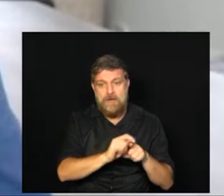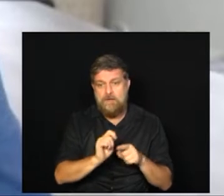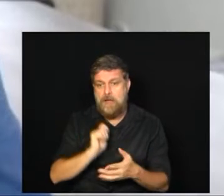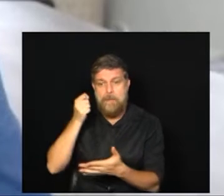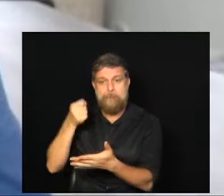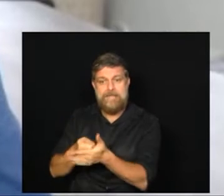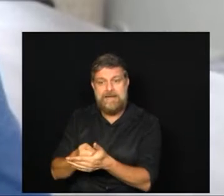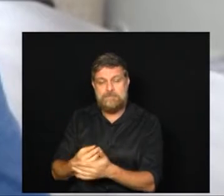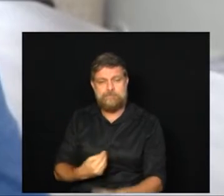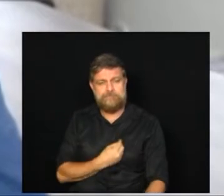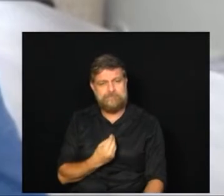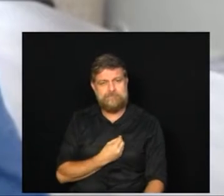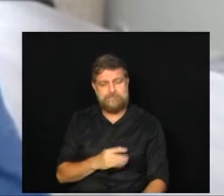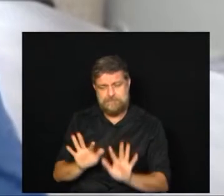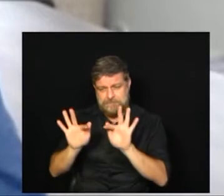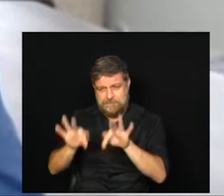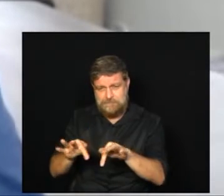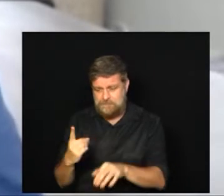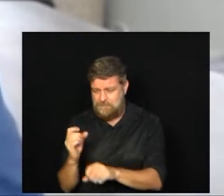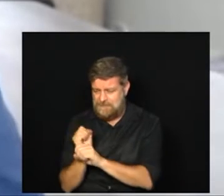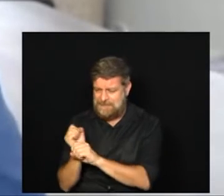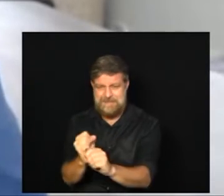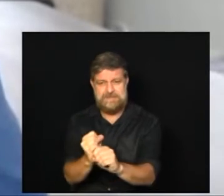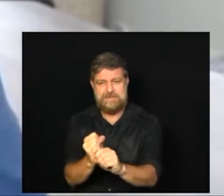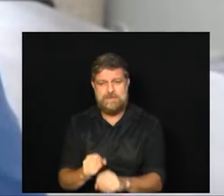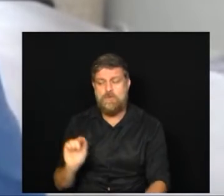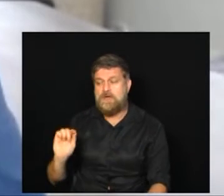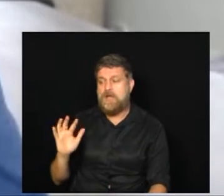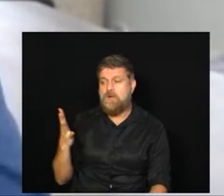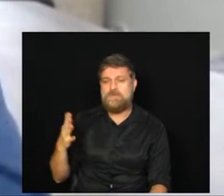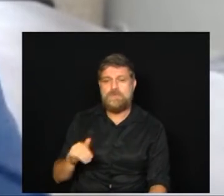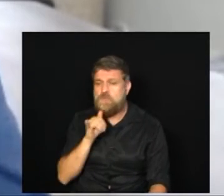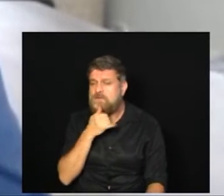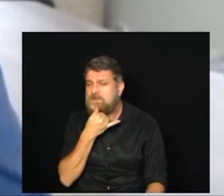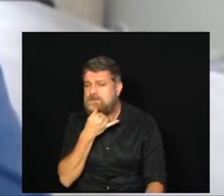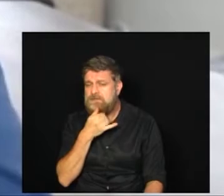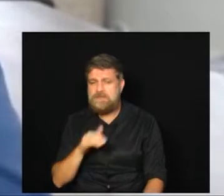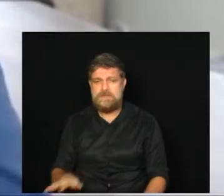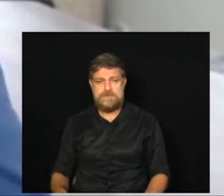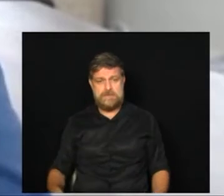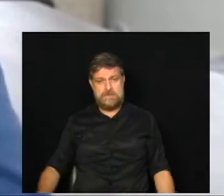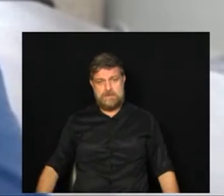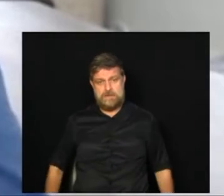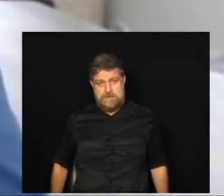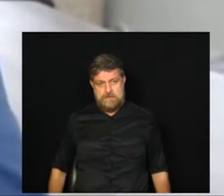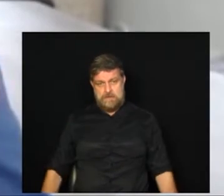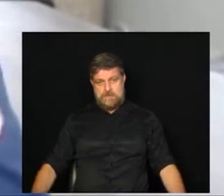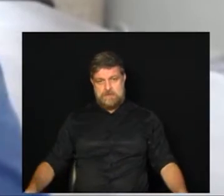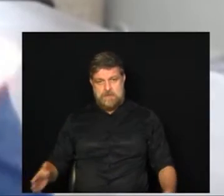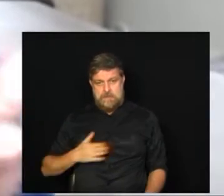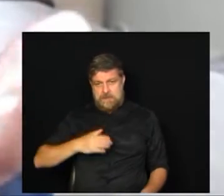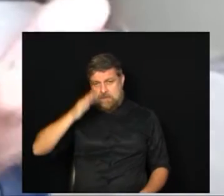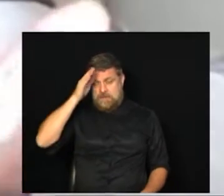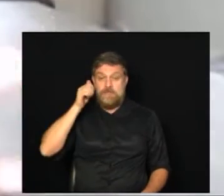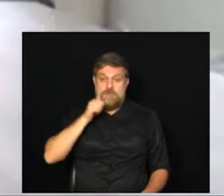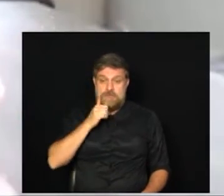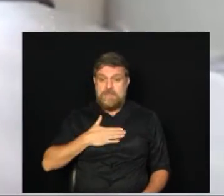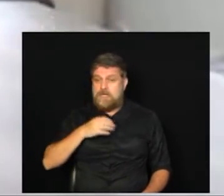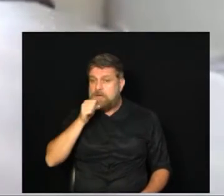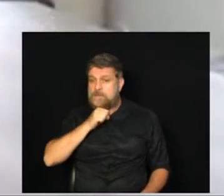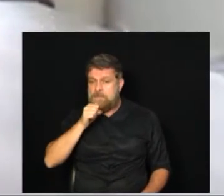se você perguntasse qual que era o sonho, era casa própria, era carro, era sempre em torno de imóveis e bens